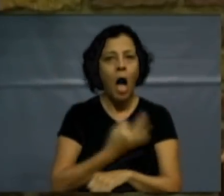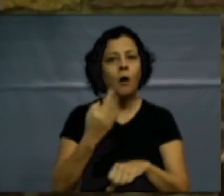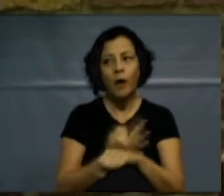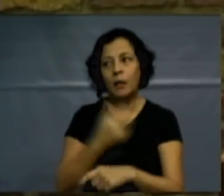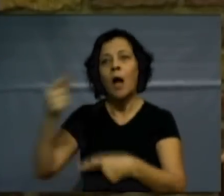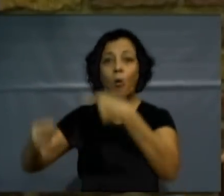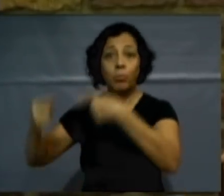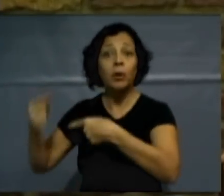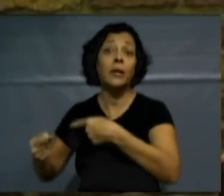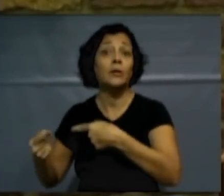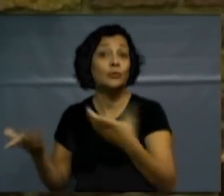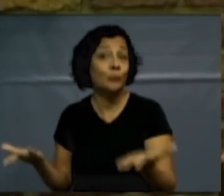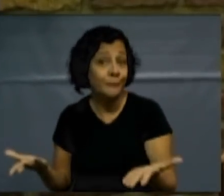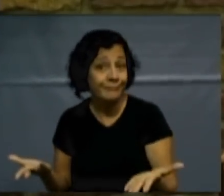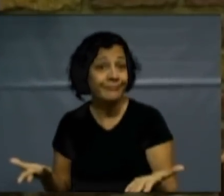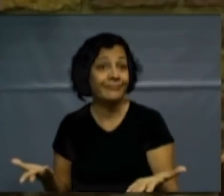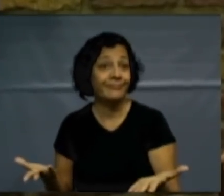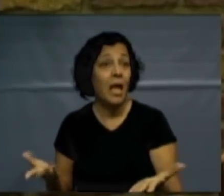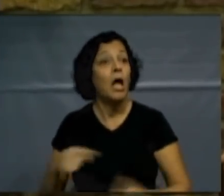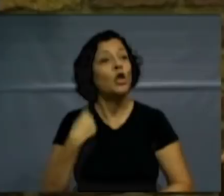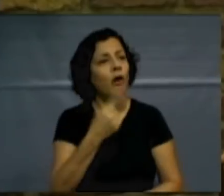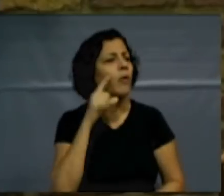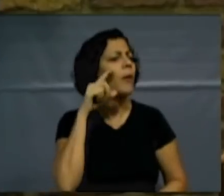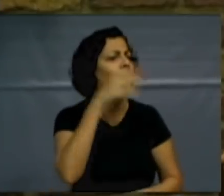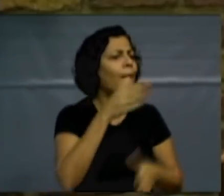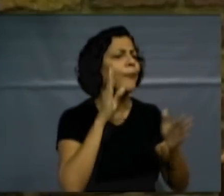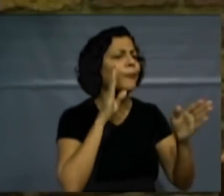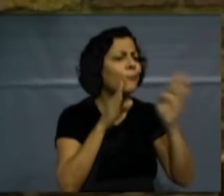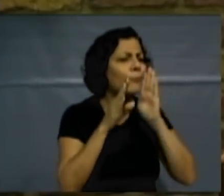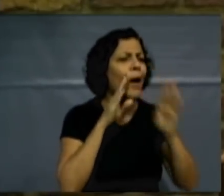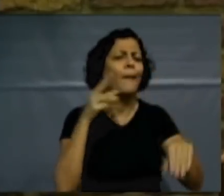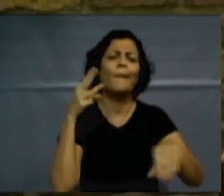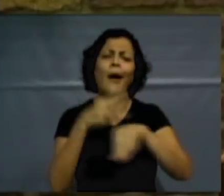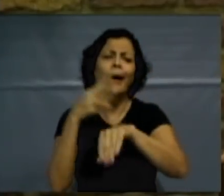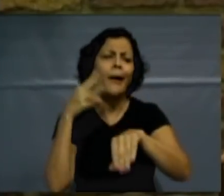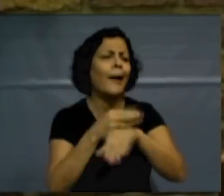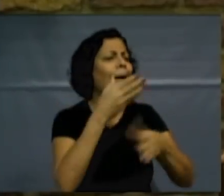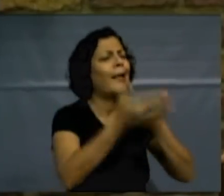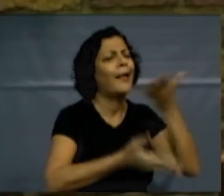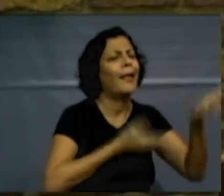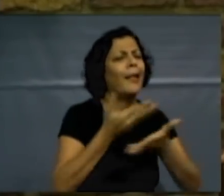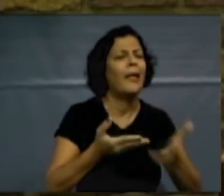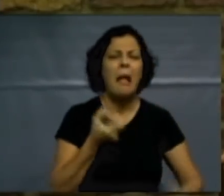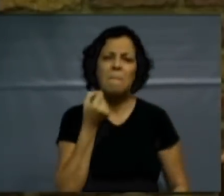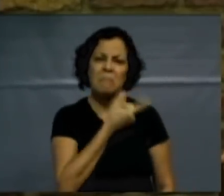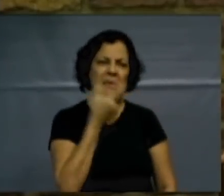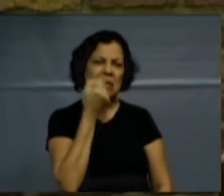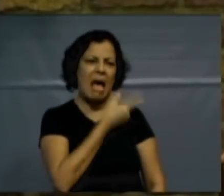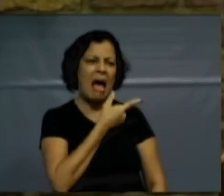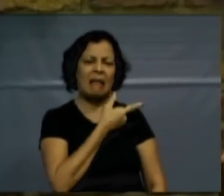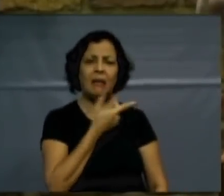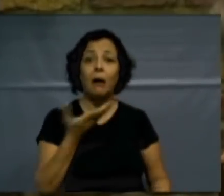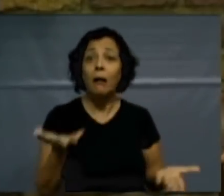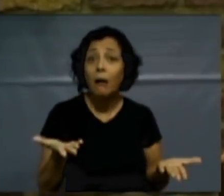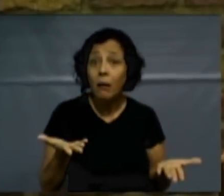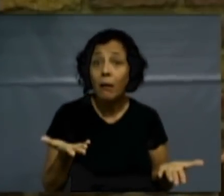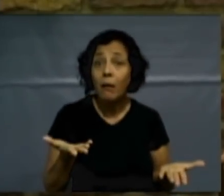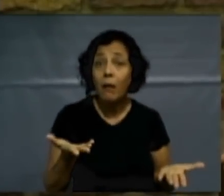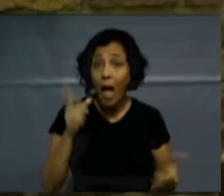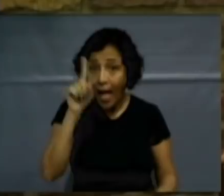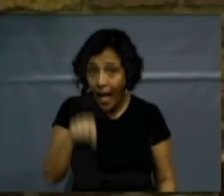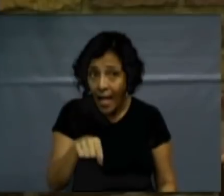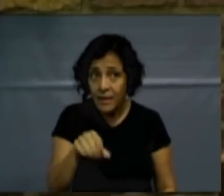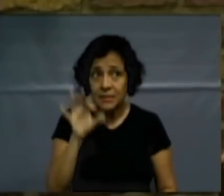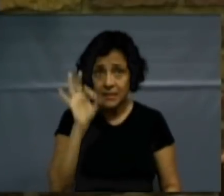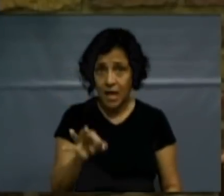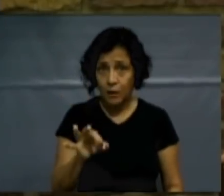a gente vai para o Facebook, vai para o WhatsApp postar e compartilhar piadinha de mau gosto. É isso que a gente está fazendo, é isso